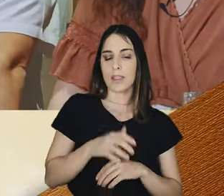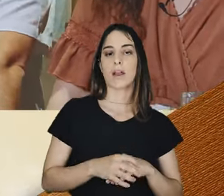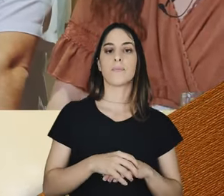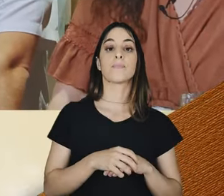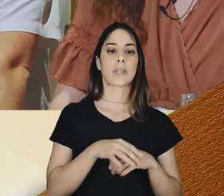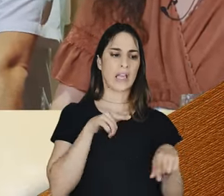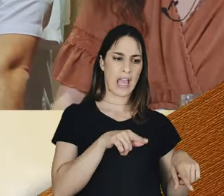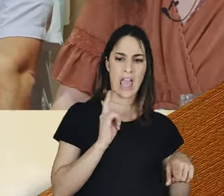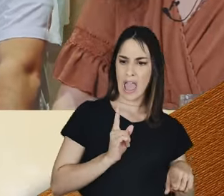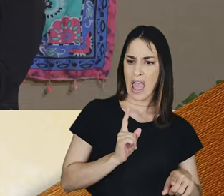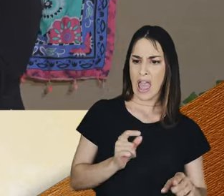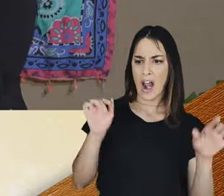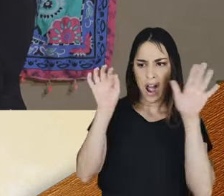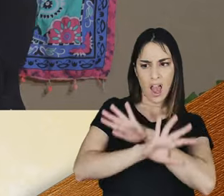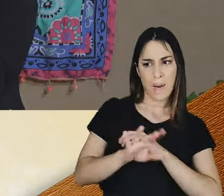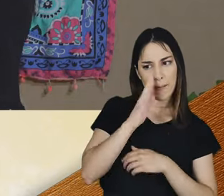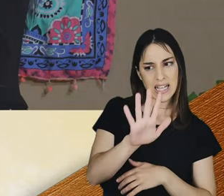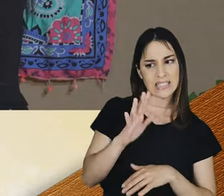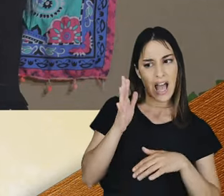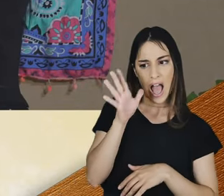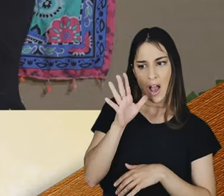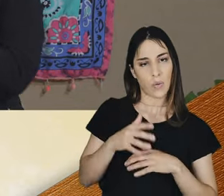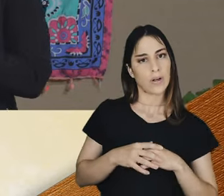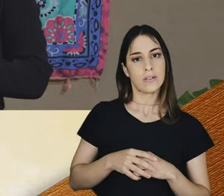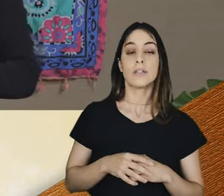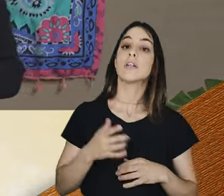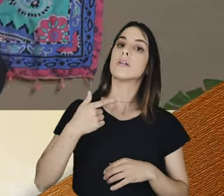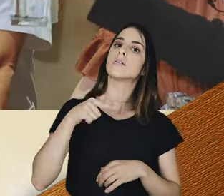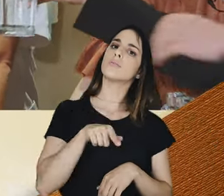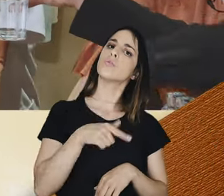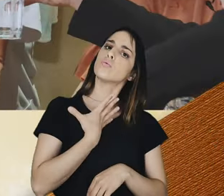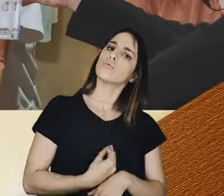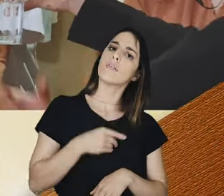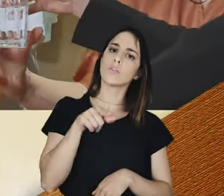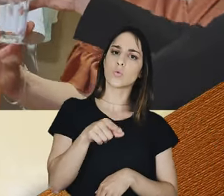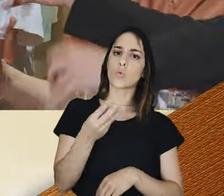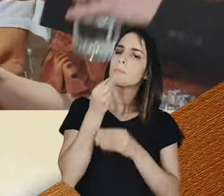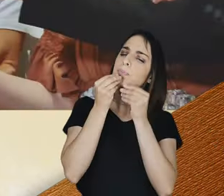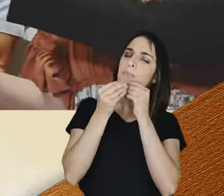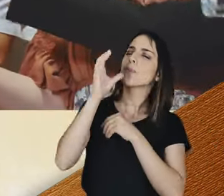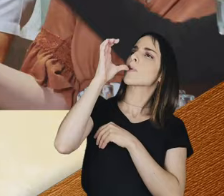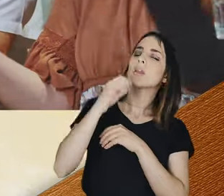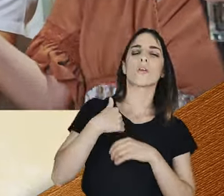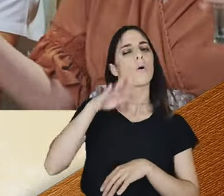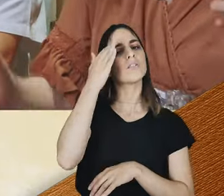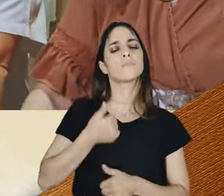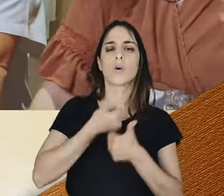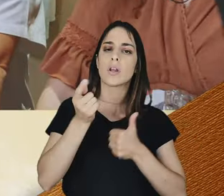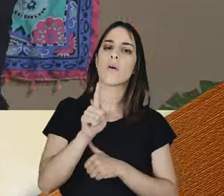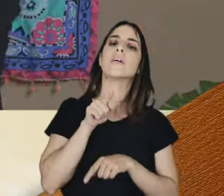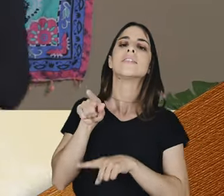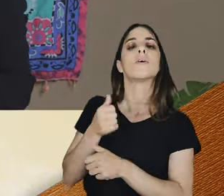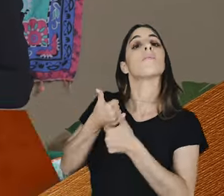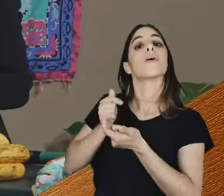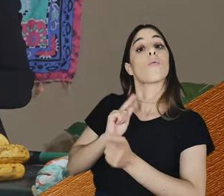beber a pensar que fosse água. Ricardo, este eu teria imenso gosto que tu provasses. Poxa, não, não, não. E com o que é que isso fica bem, Marta?